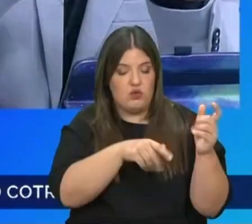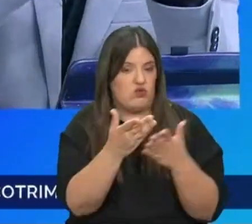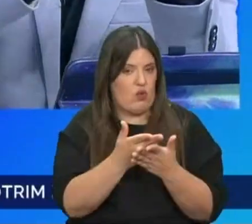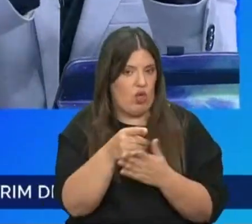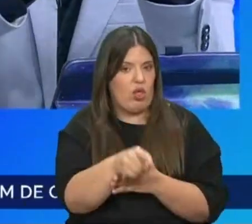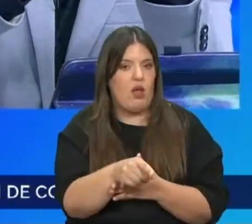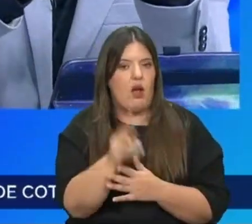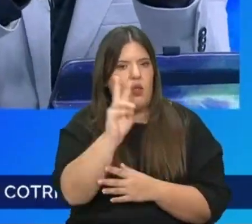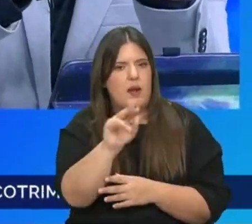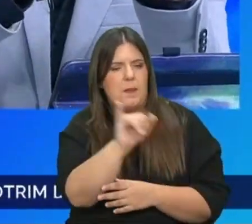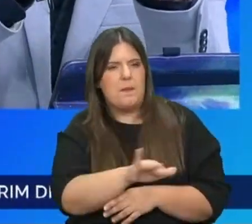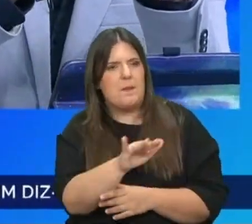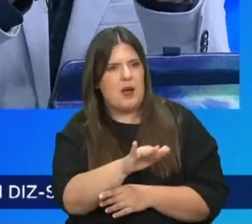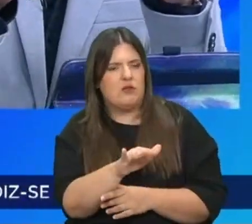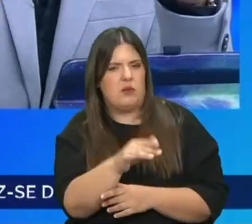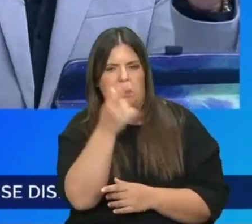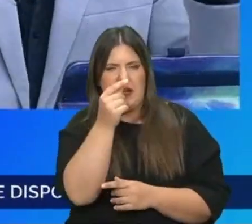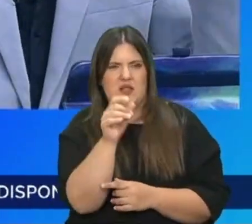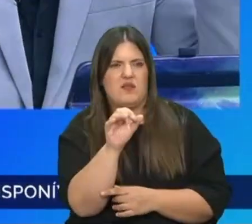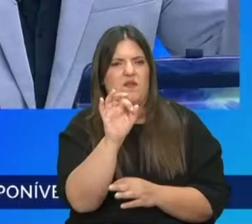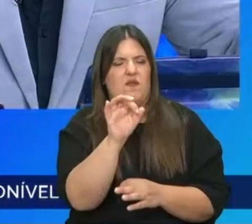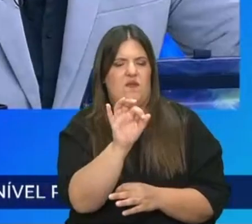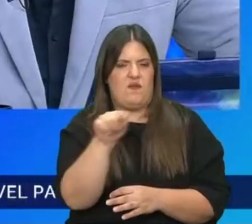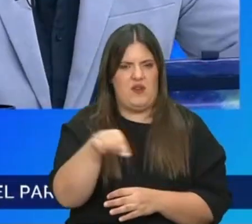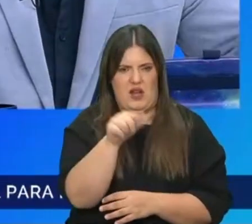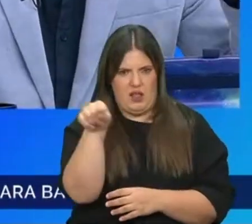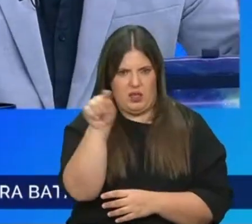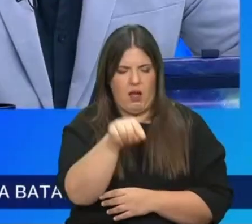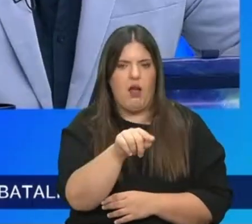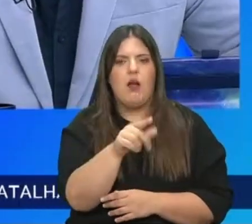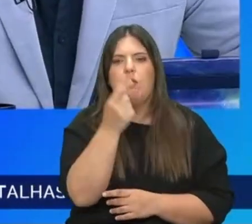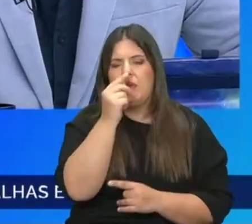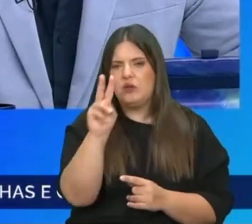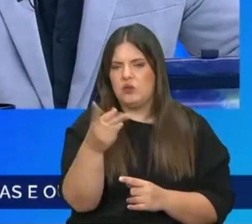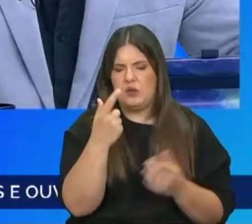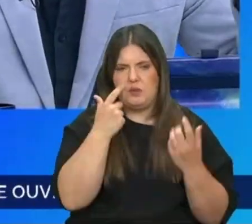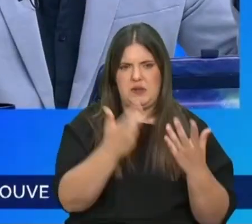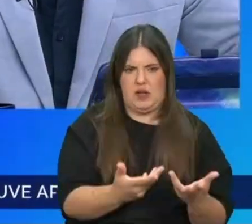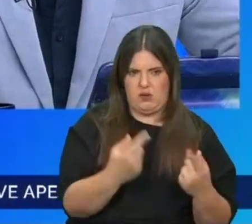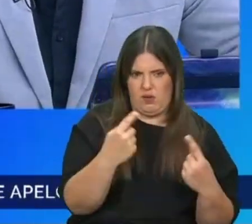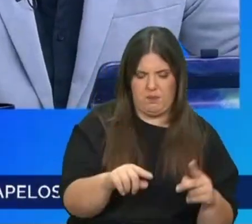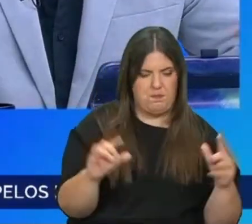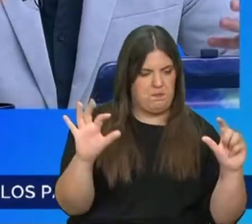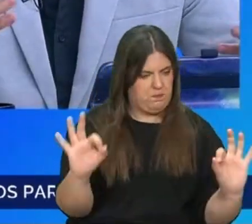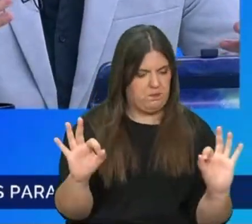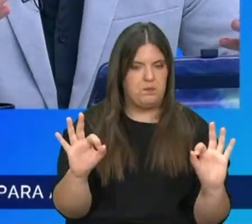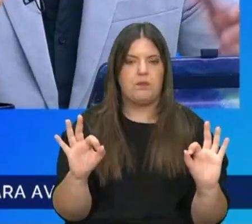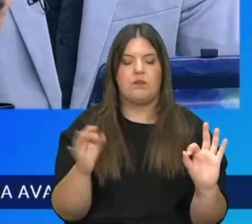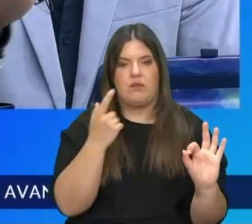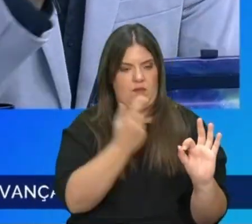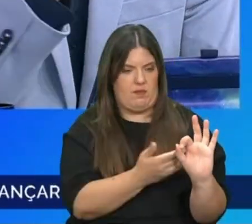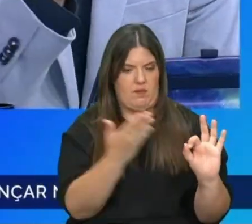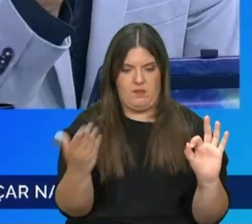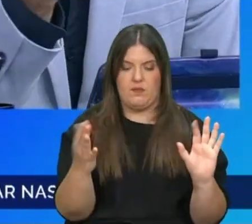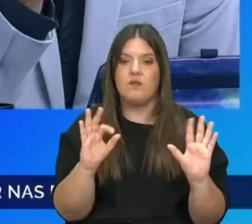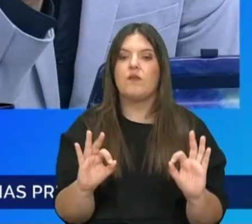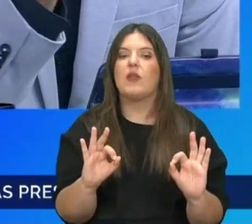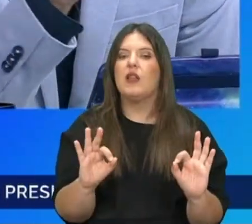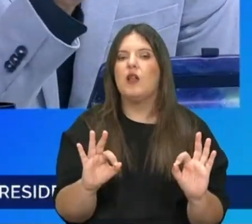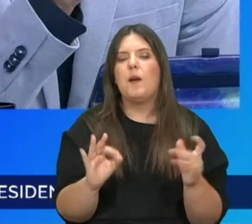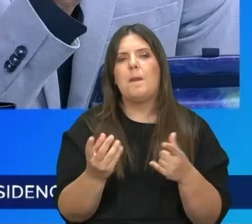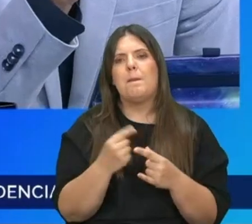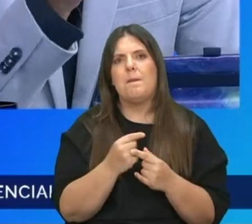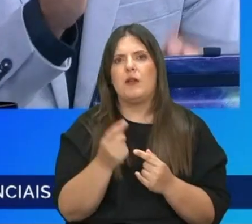para aquela imagem da galáxia infinita, descobriram então que tínhamos 2 buracos negros supermaciços, correspondentes às 2 galáxias que estavam em colisão, mas o